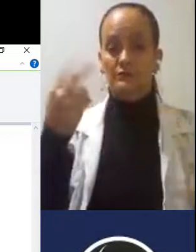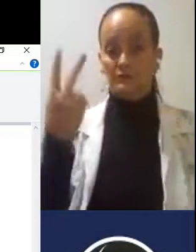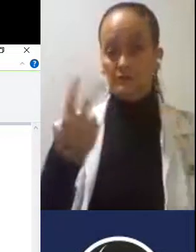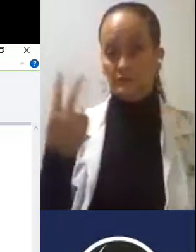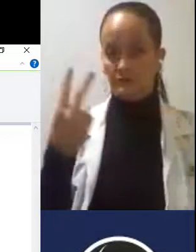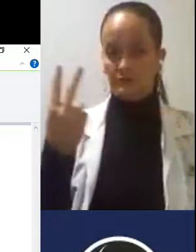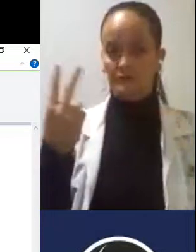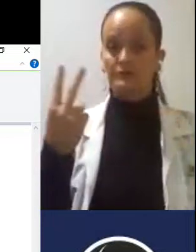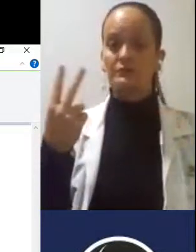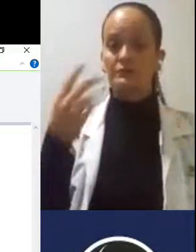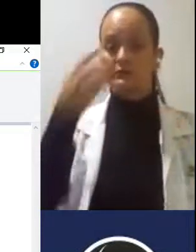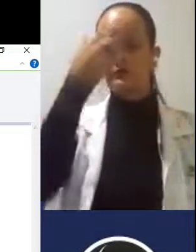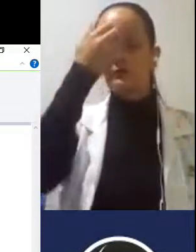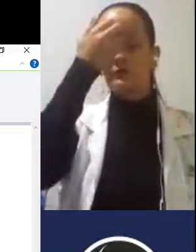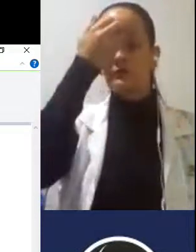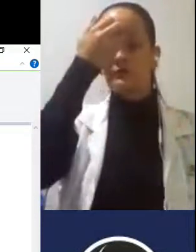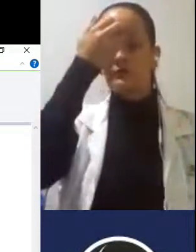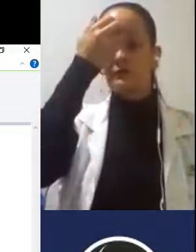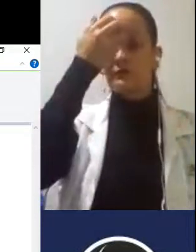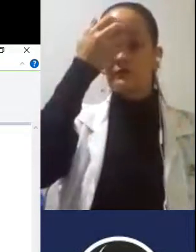REC 2.